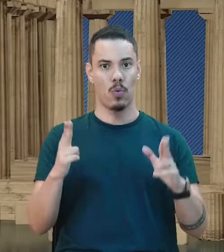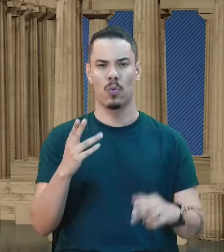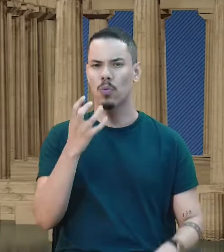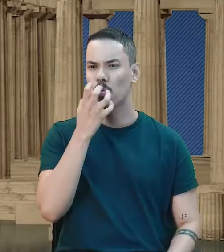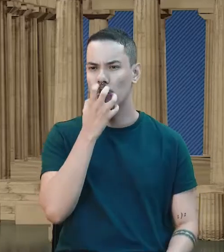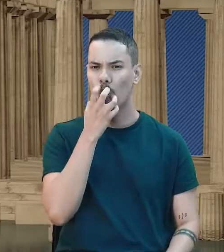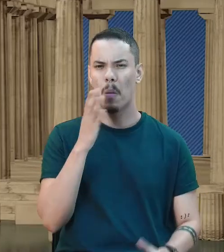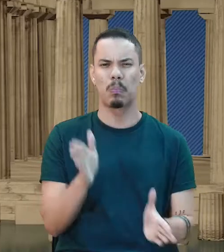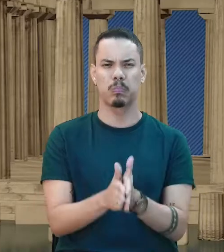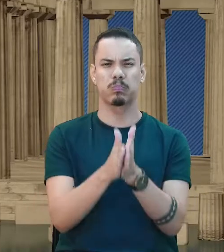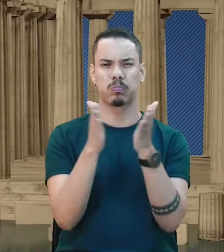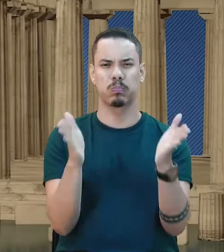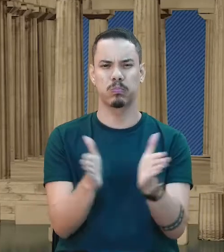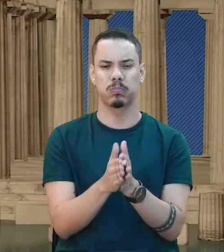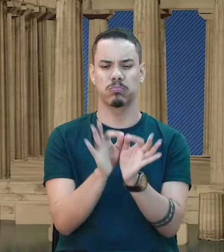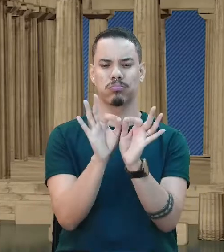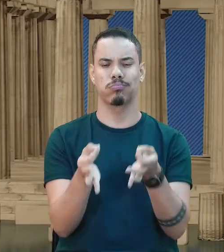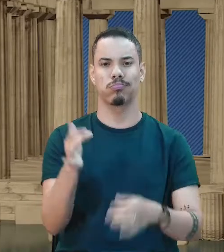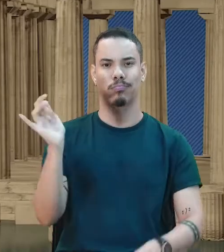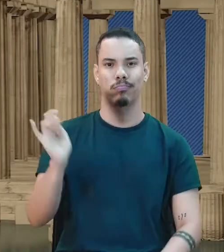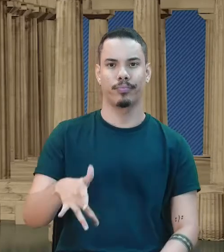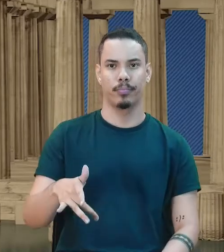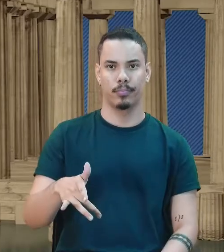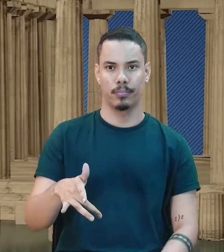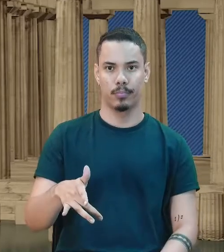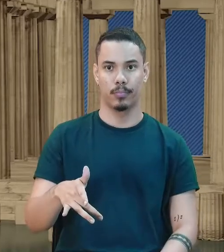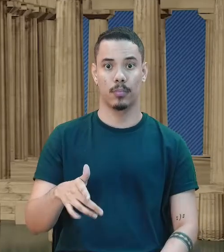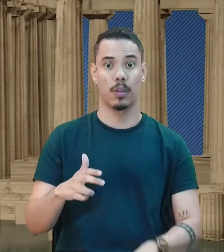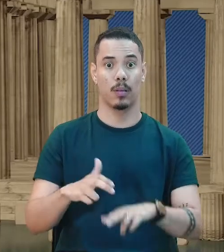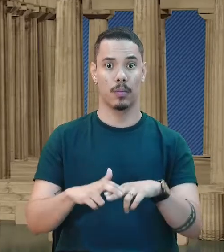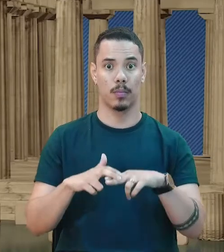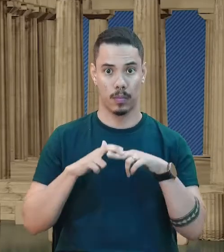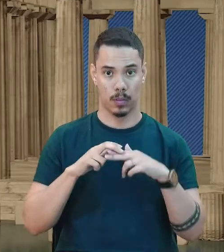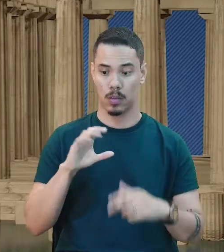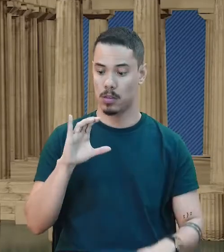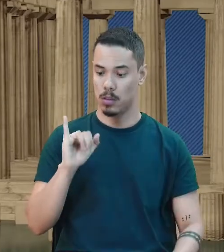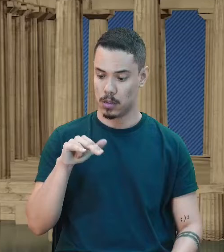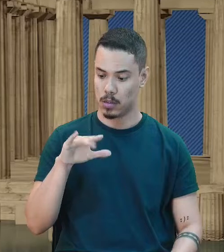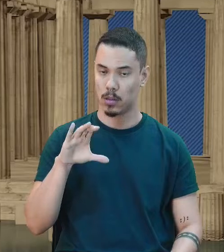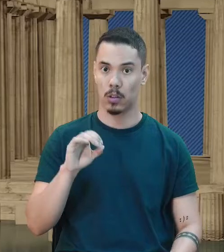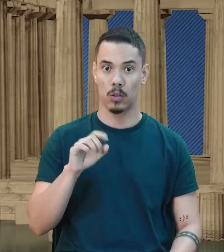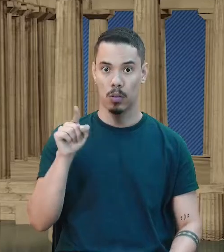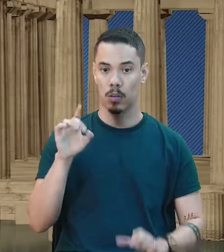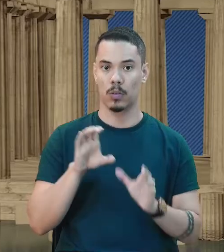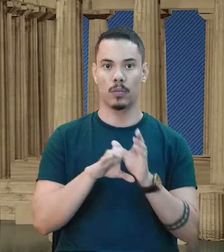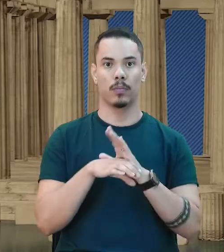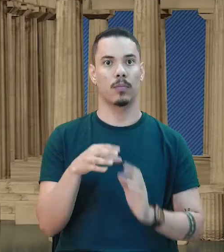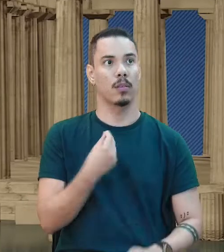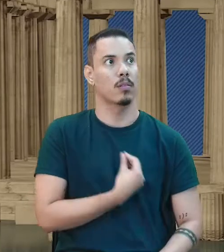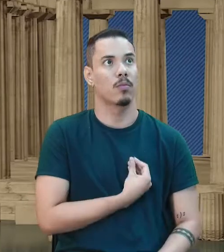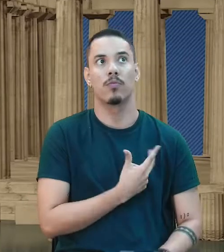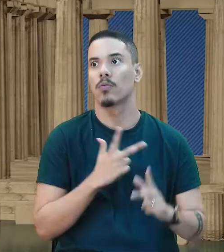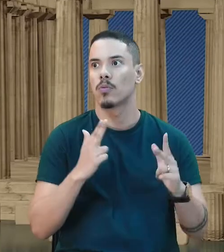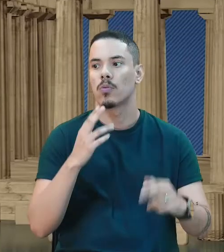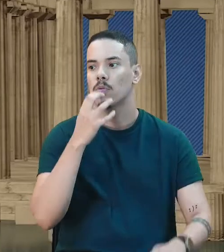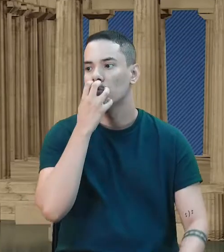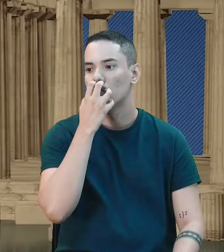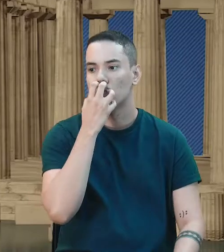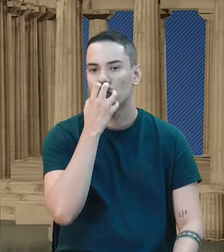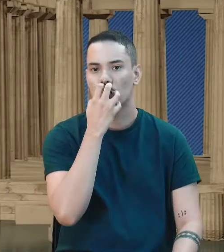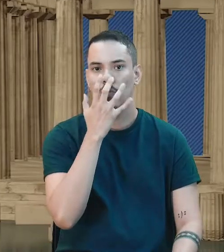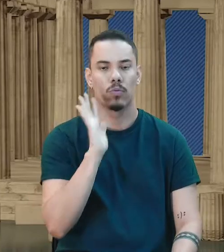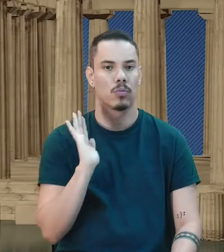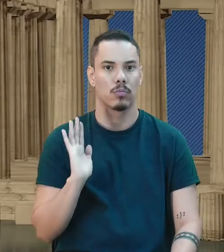vivem na rua. Então, cínico vem desse conceito, viver como um cão vive. Então,